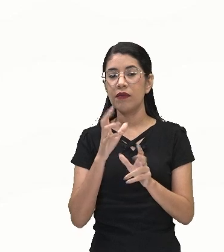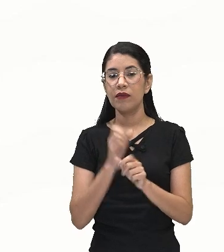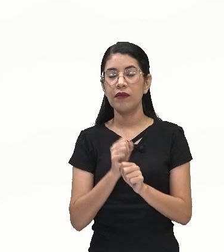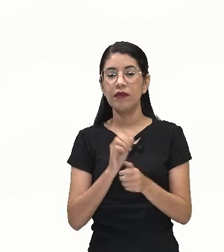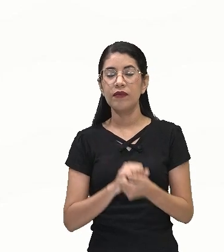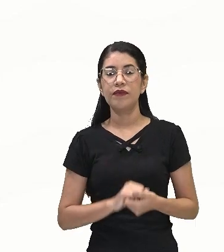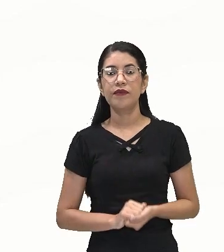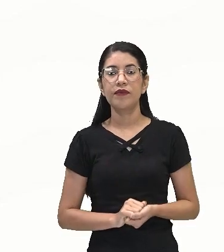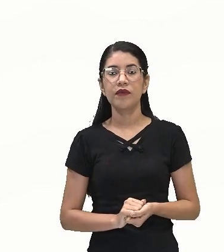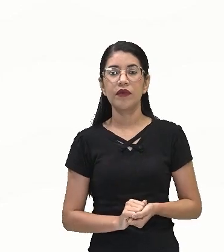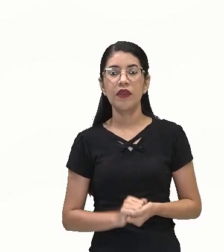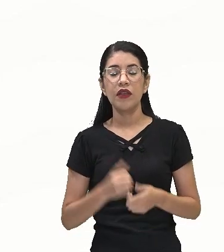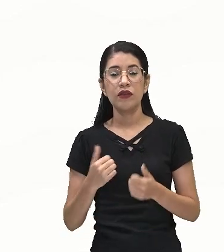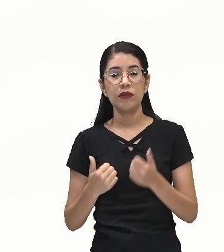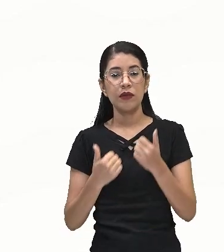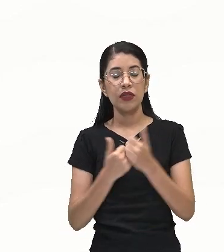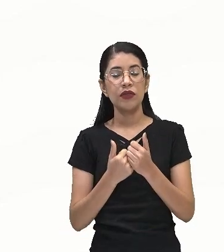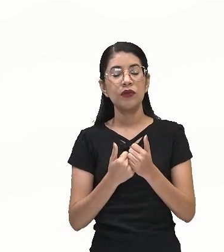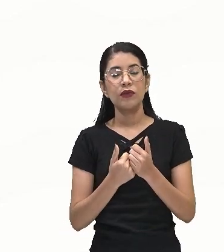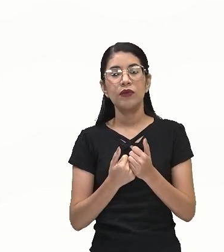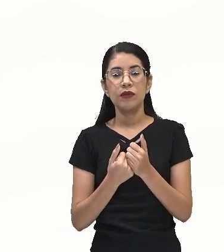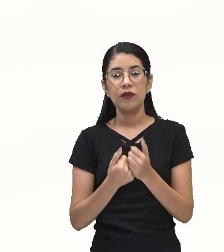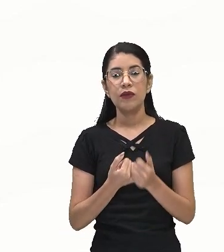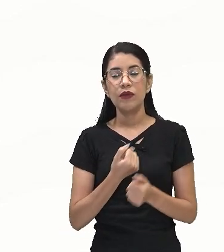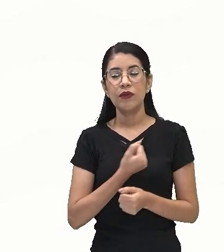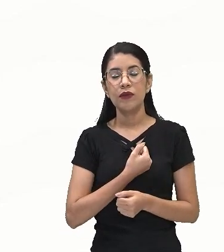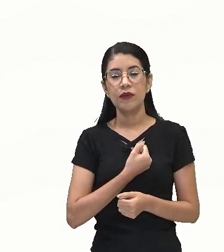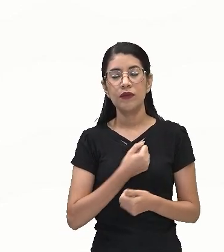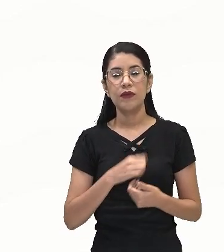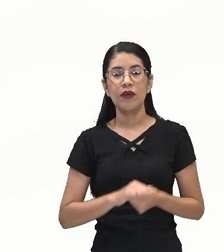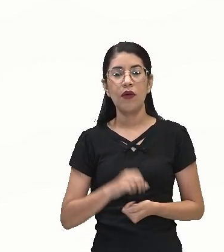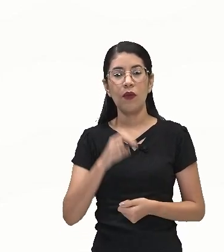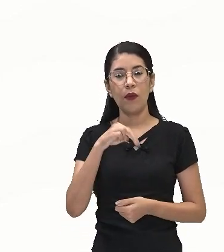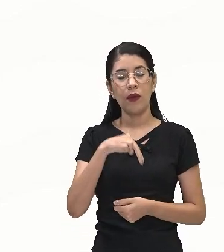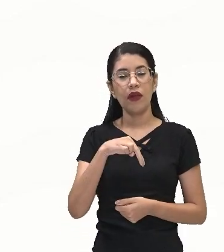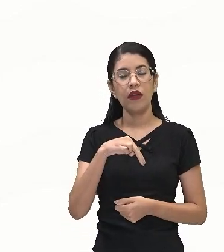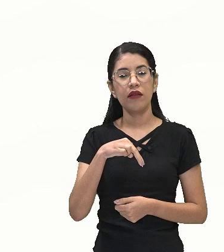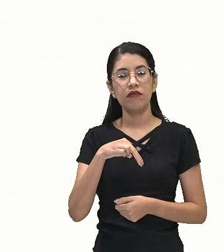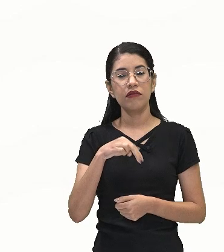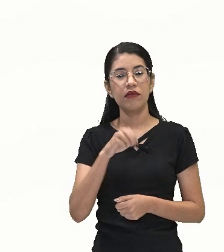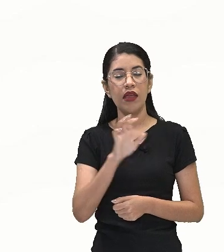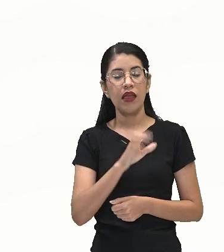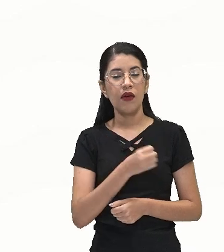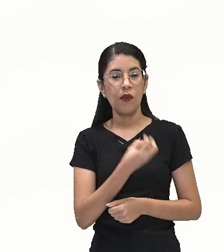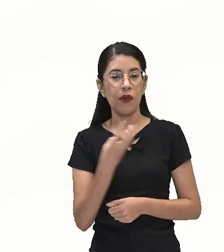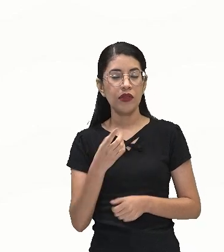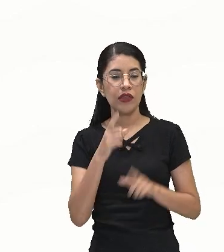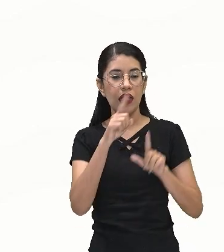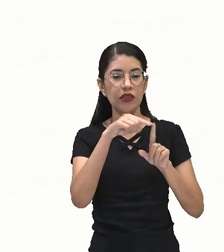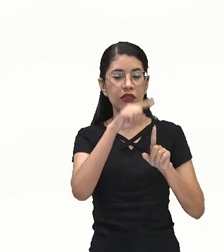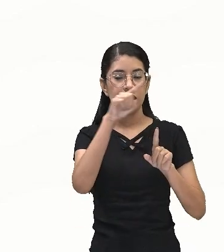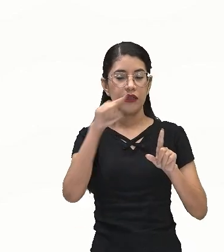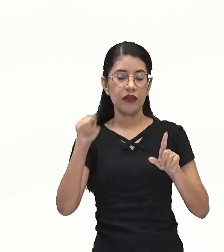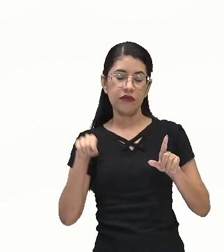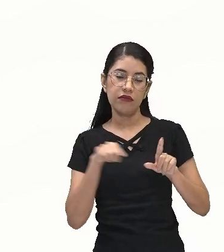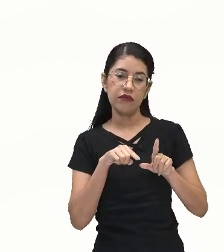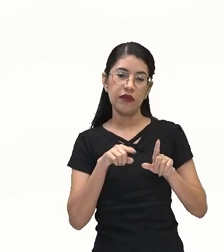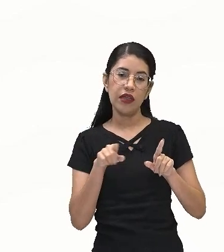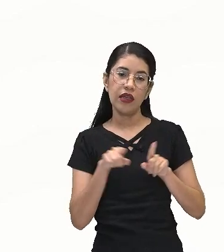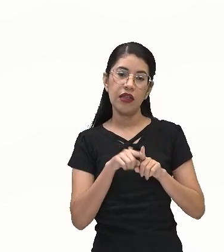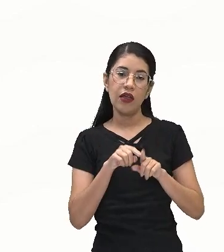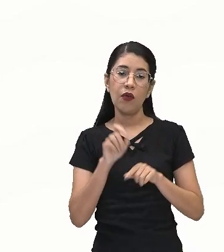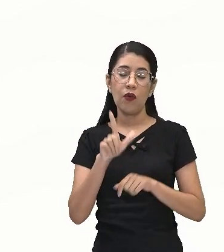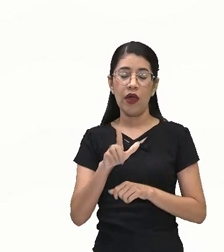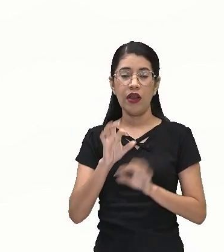é o N? Meu número de lados do meu polígono. Quem é o L? A medida, né, do meu